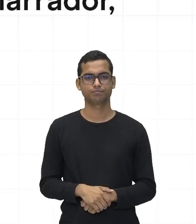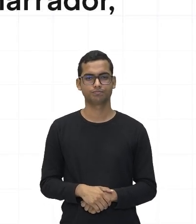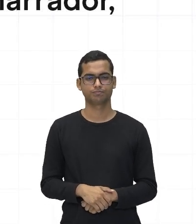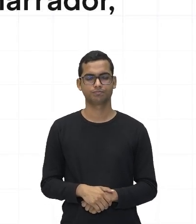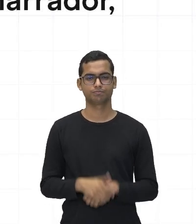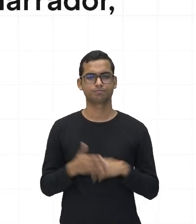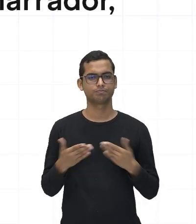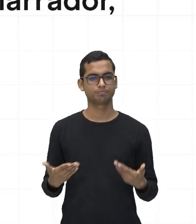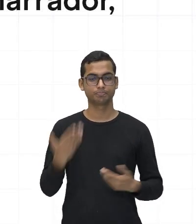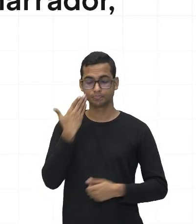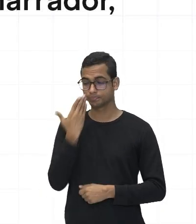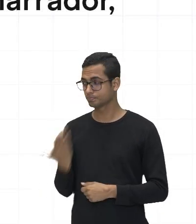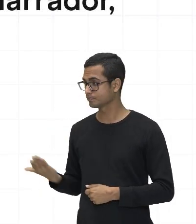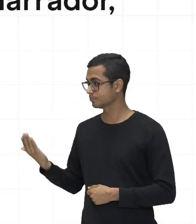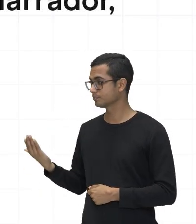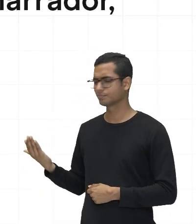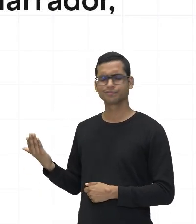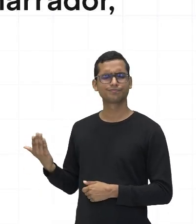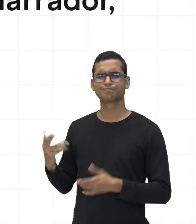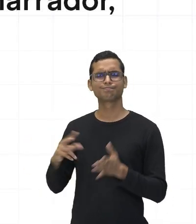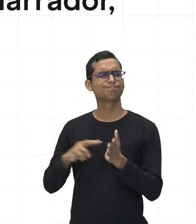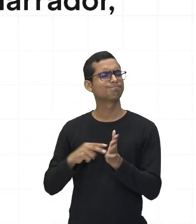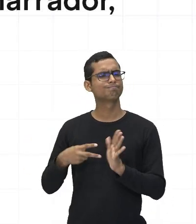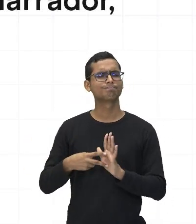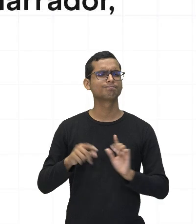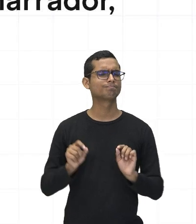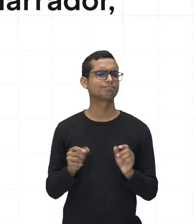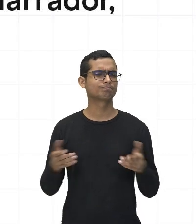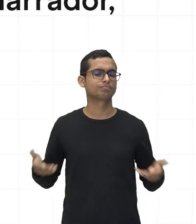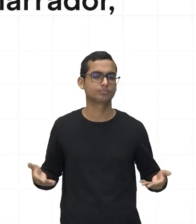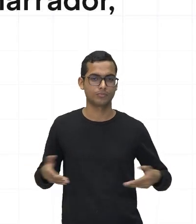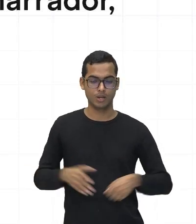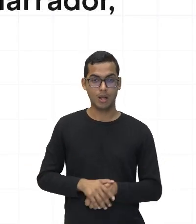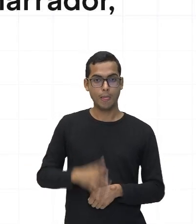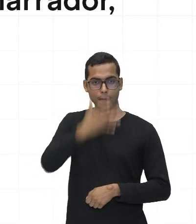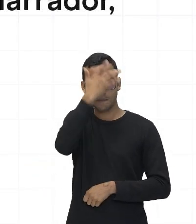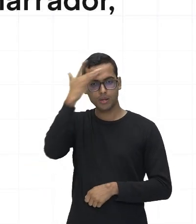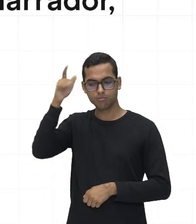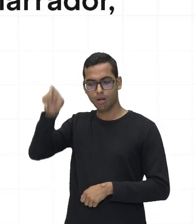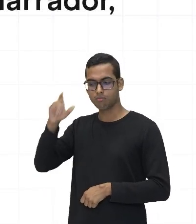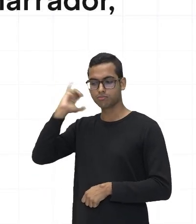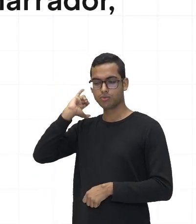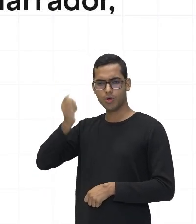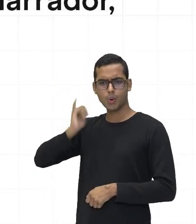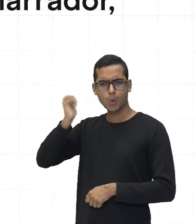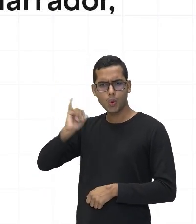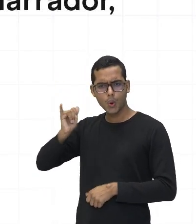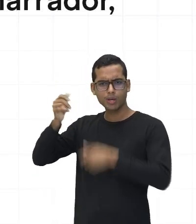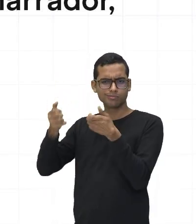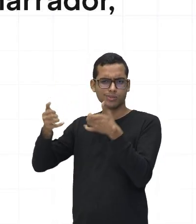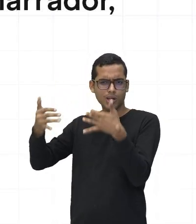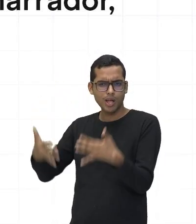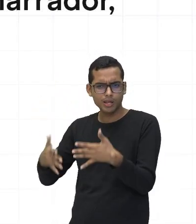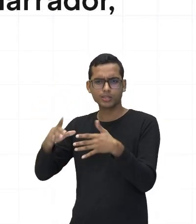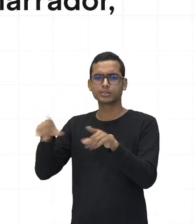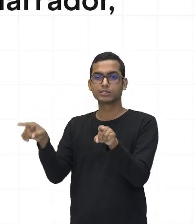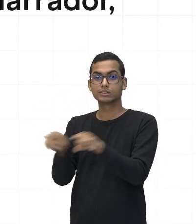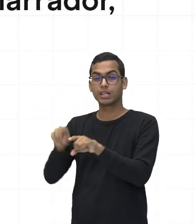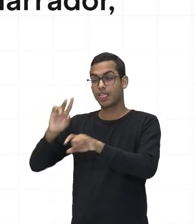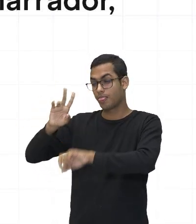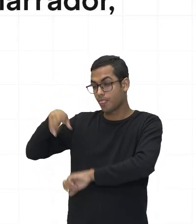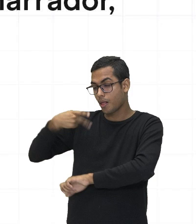Quer dizer que quem conta o mito já eras, décadas, séculos depois